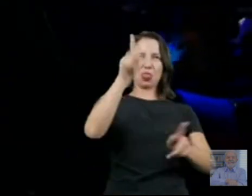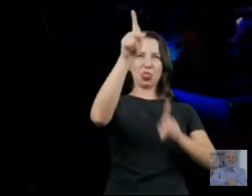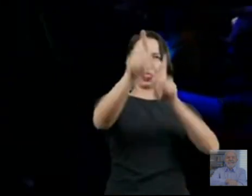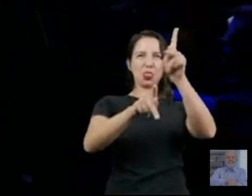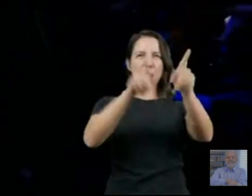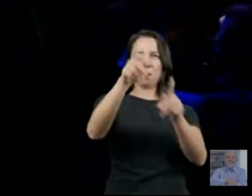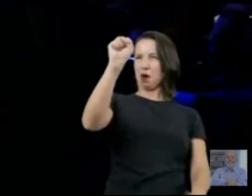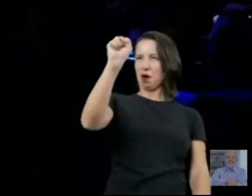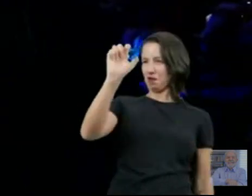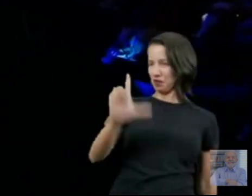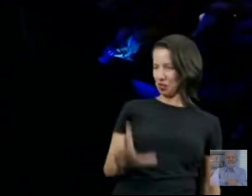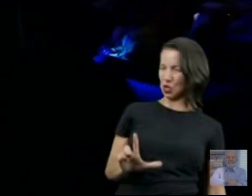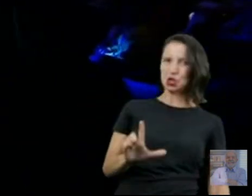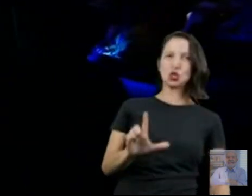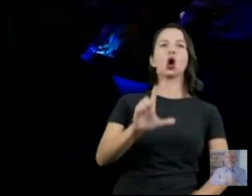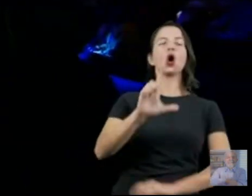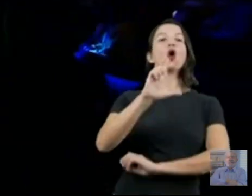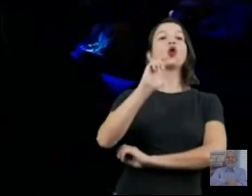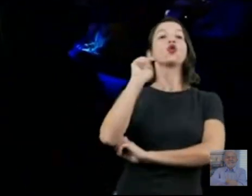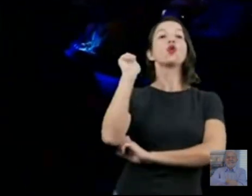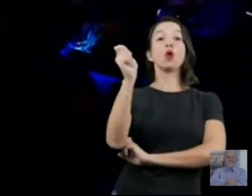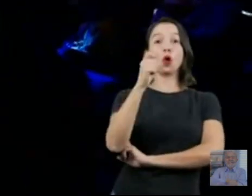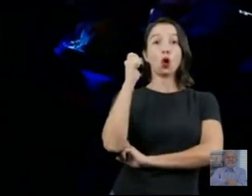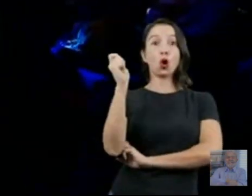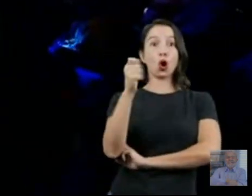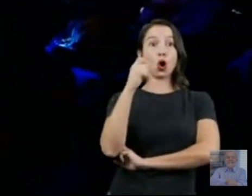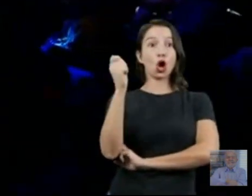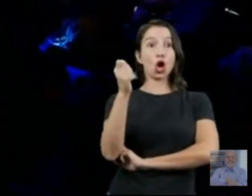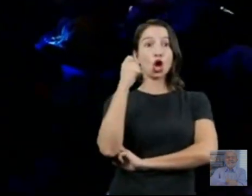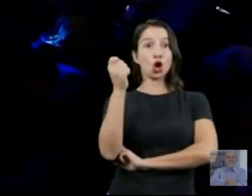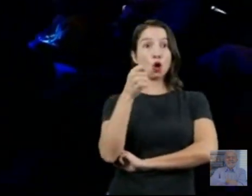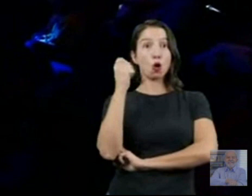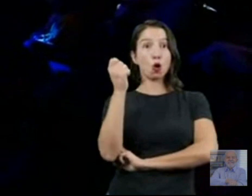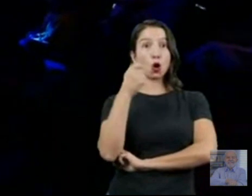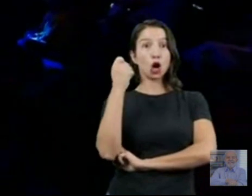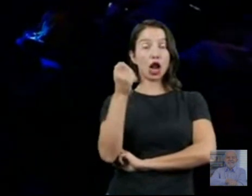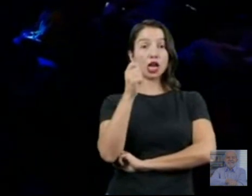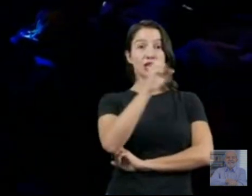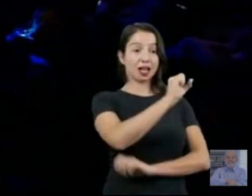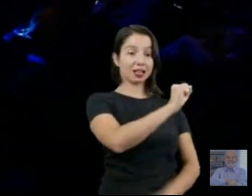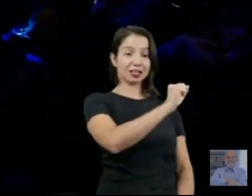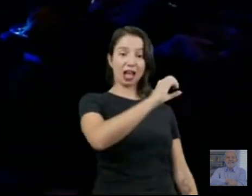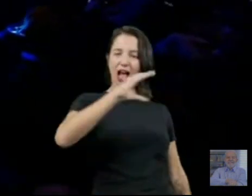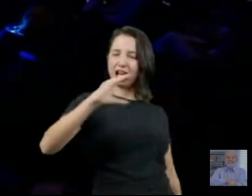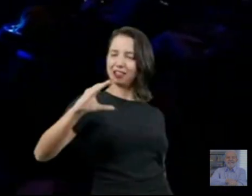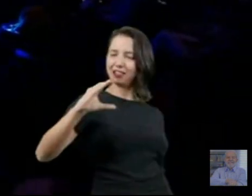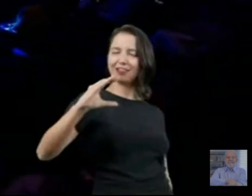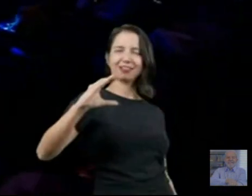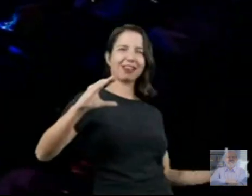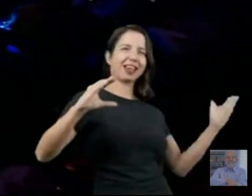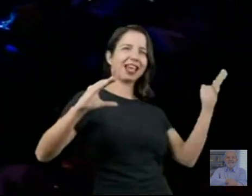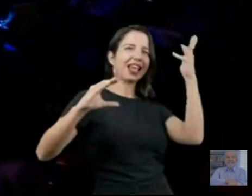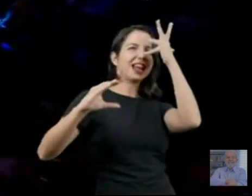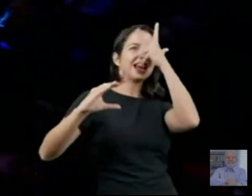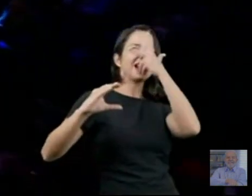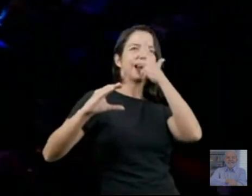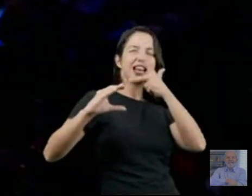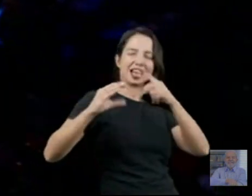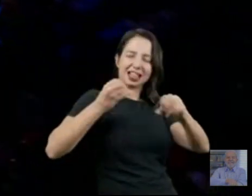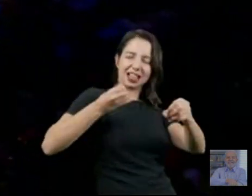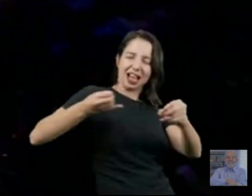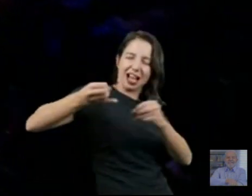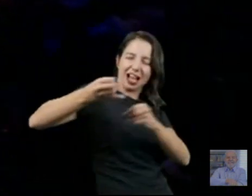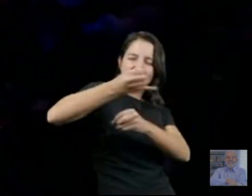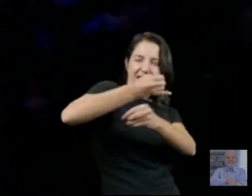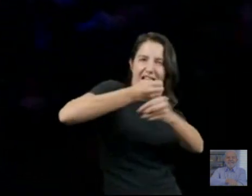Farroupilha, chão de Santa Catarina, bela e flutuante ilha, Paraná, de